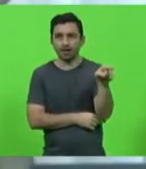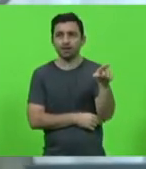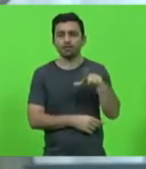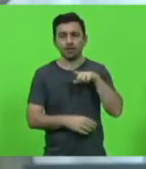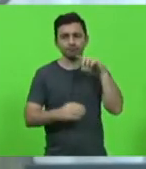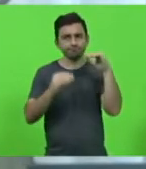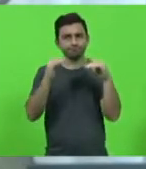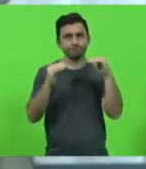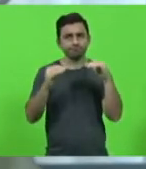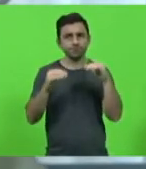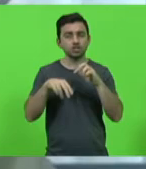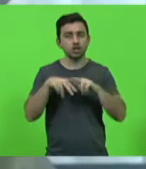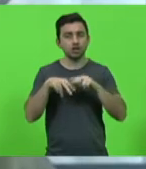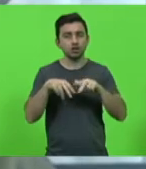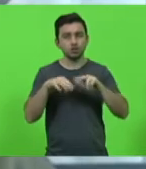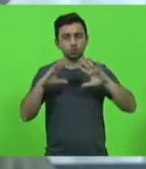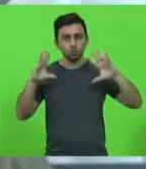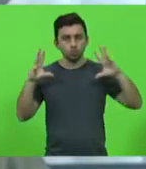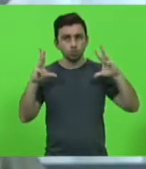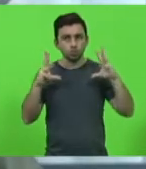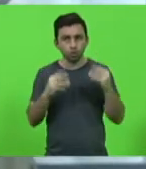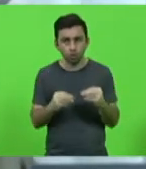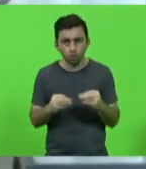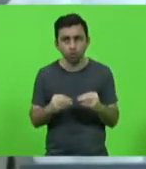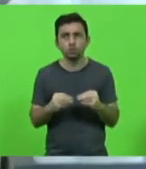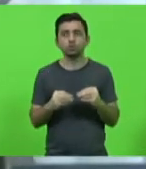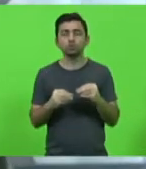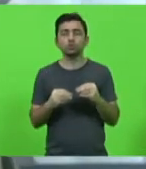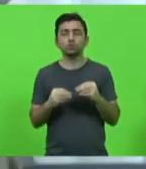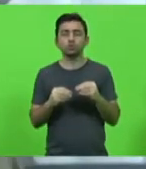de gênero no parlamento. Aqui no Brasil temos